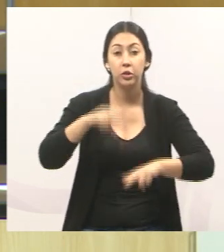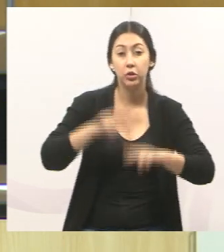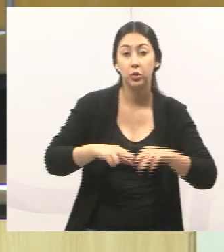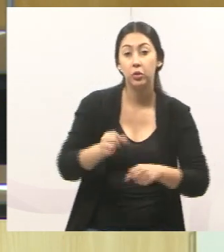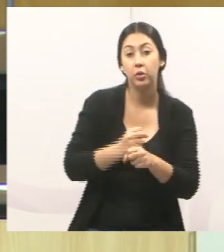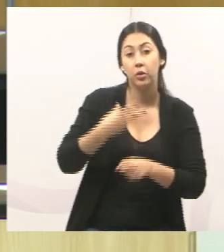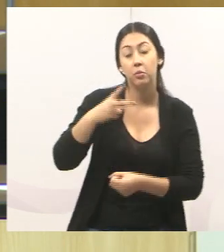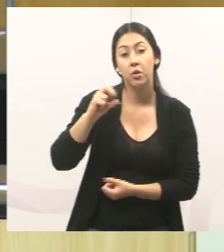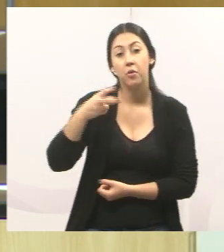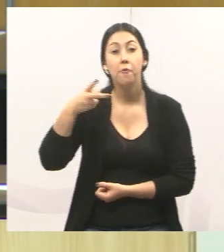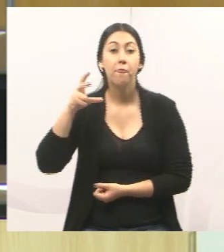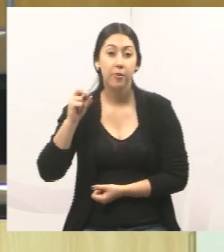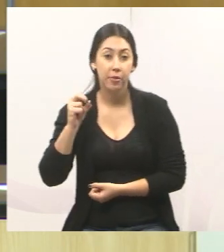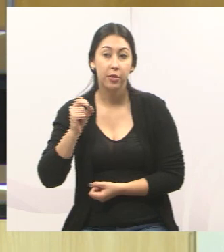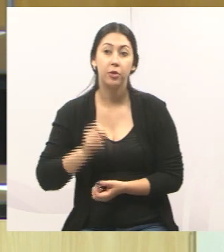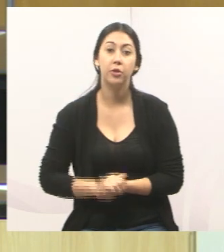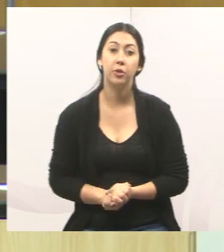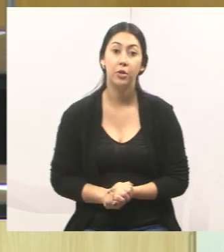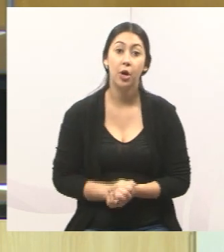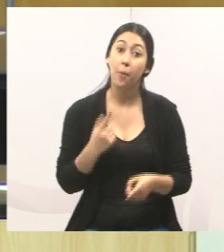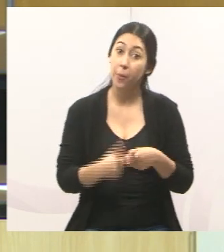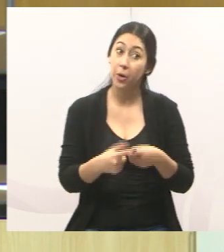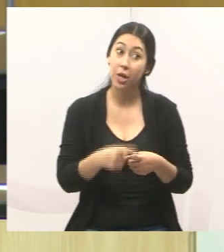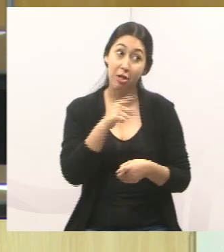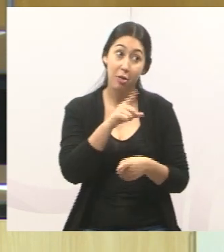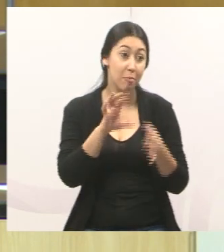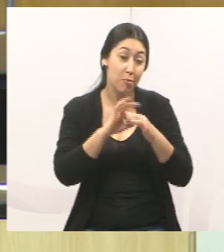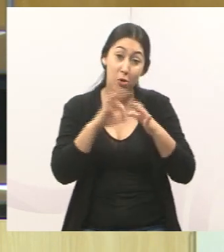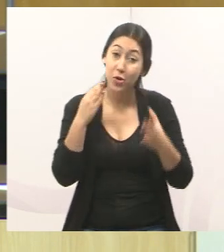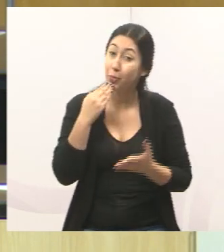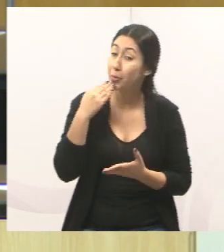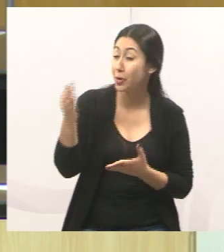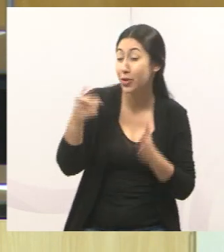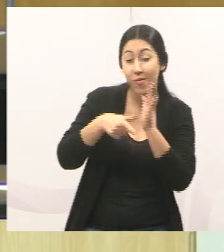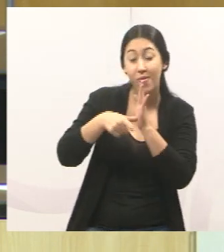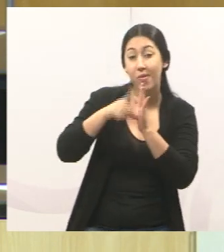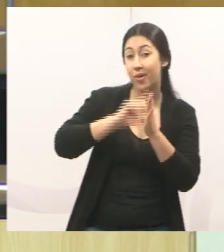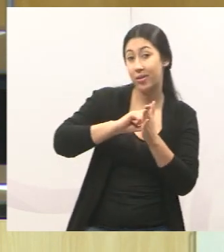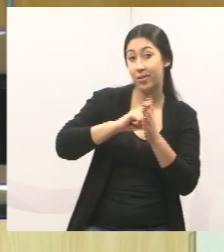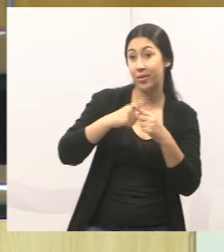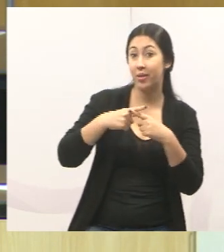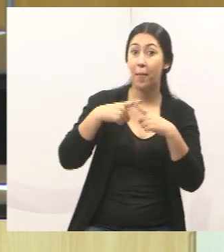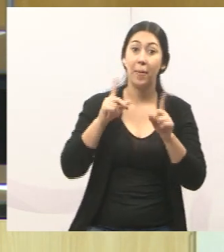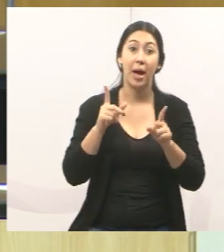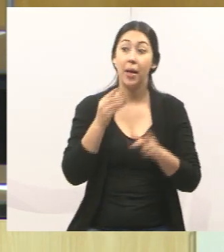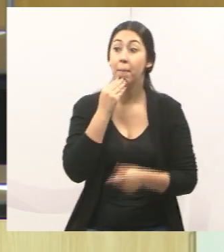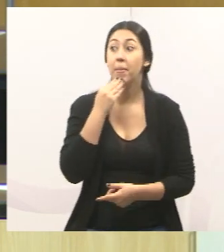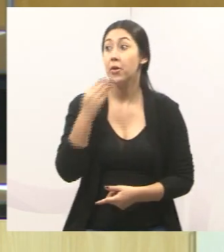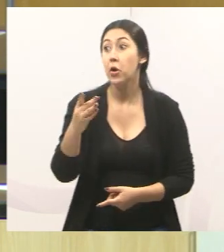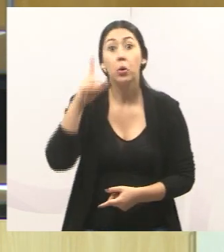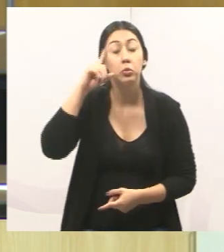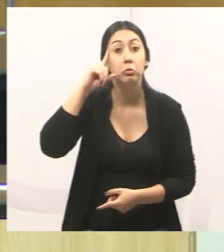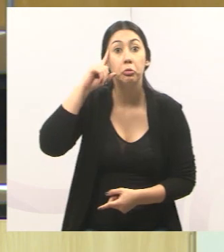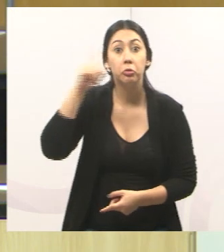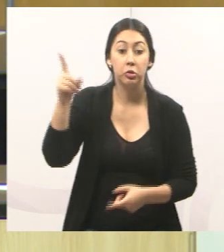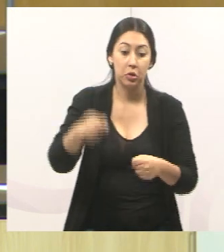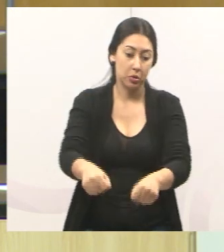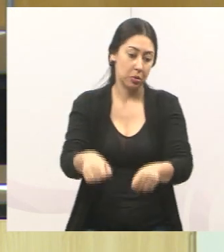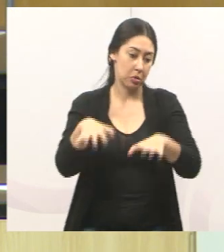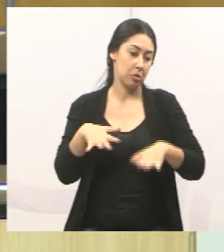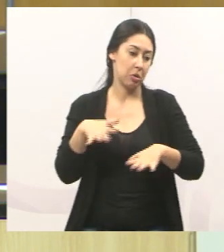certo que o presente pedido poderia ter sido formulado tempestivamente e não somente após o início